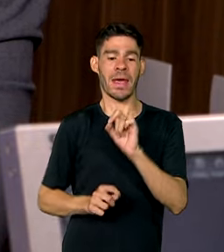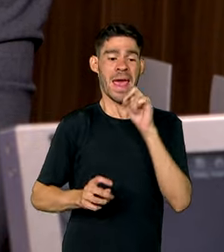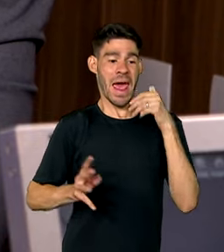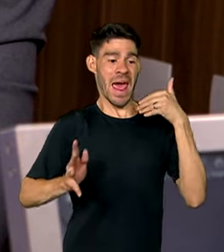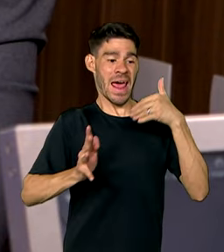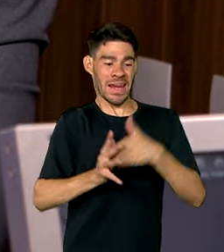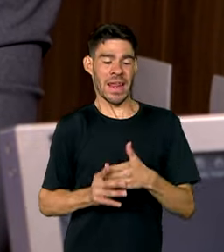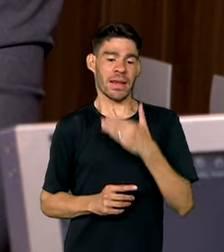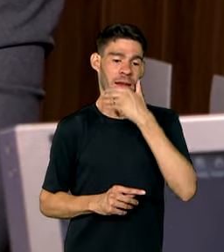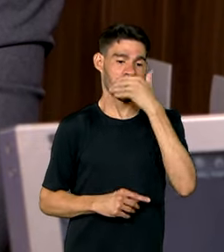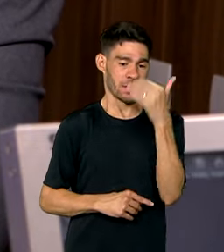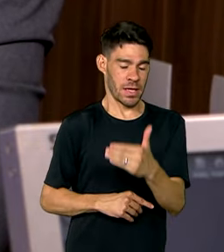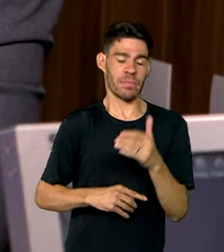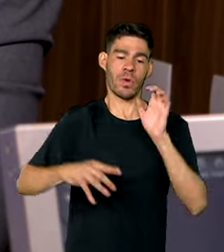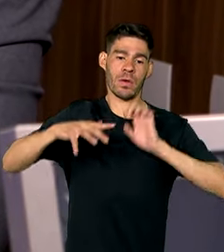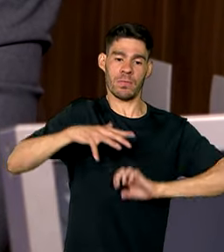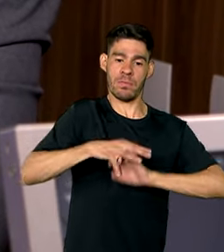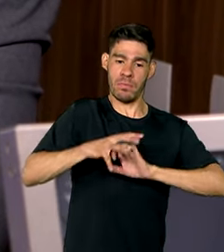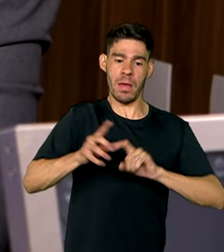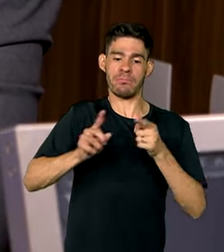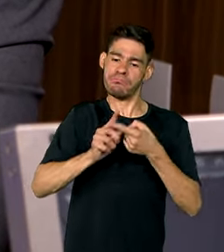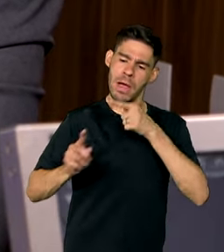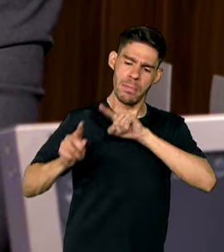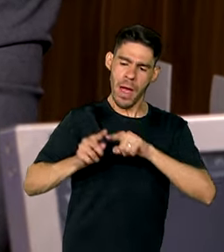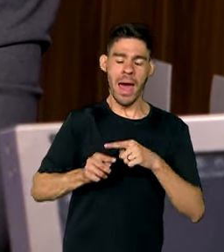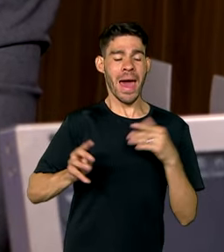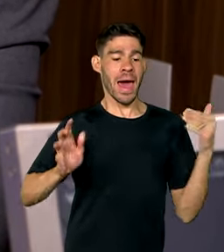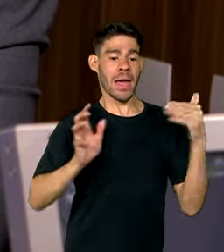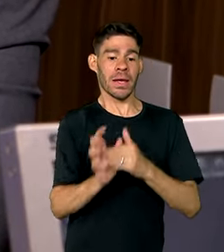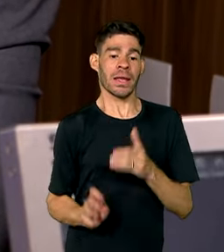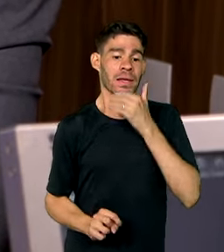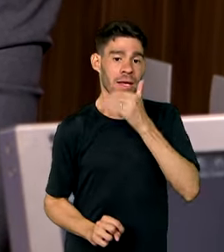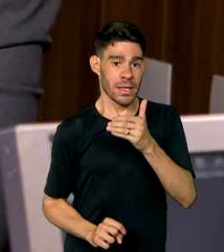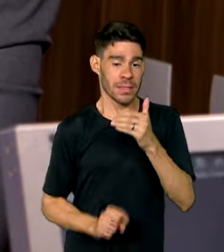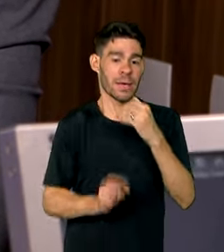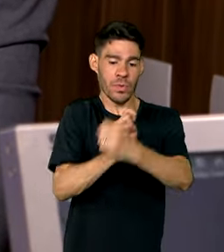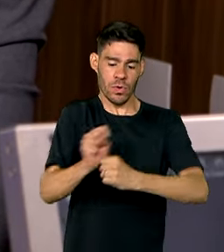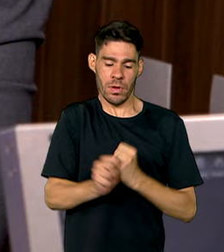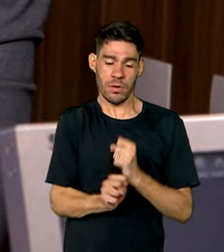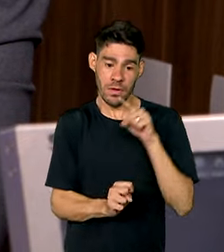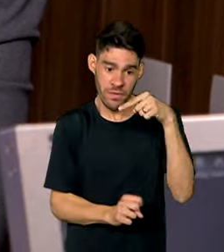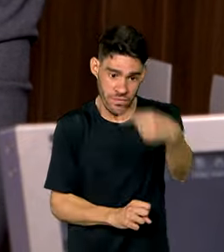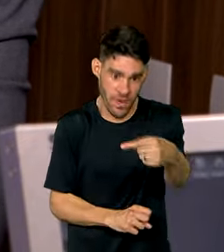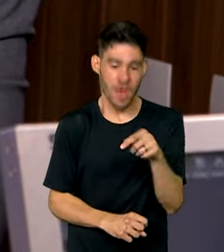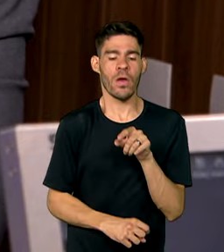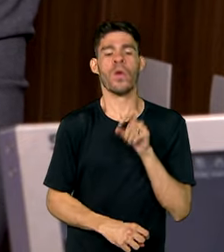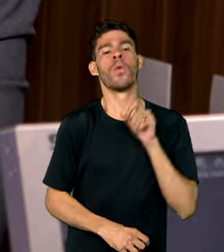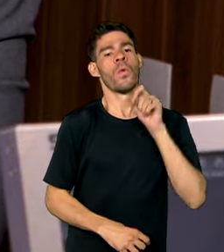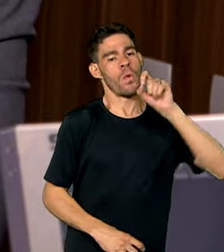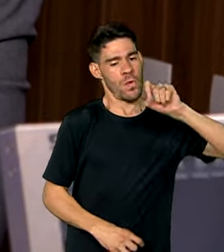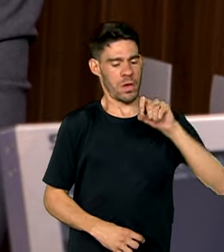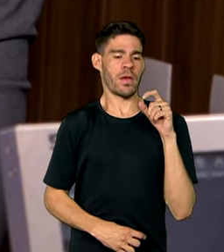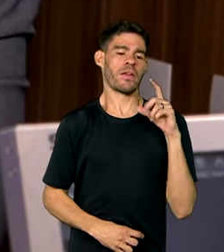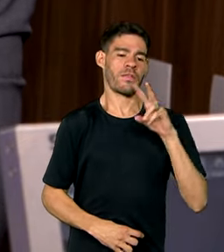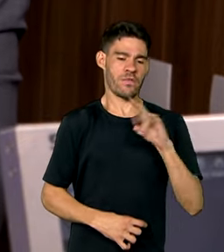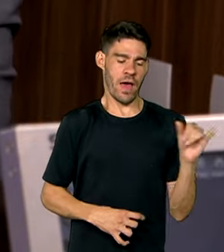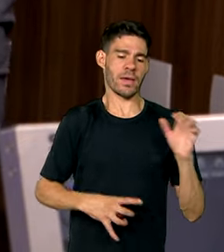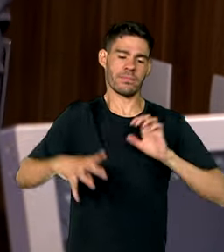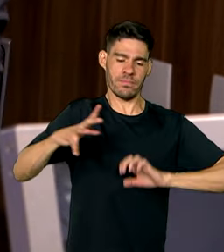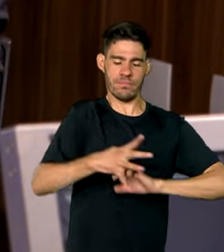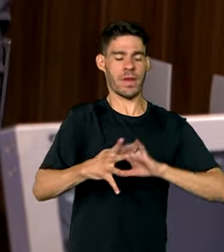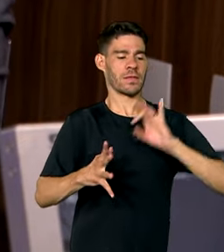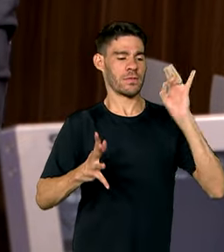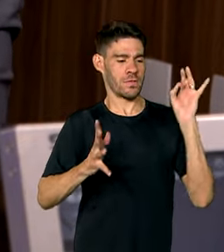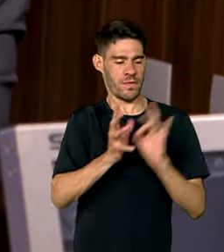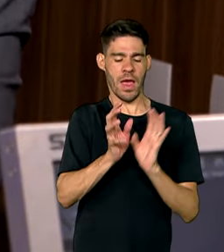final do ano. Então, são empresas em adequação até o final do ano. Porque a partir do próximo ano, aí sim, nós já vamos ter empresas